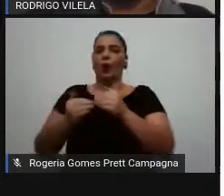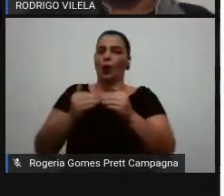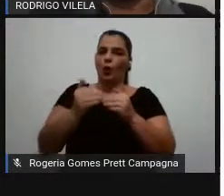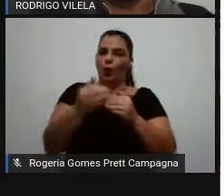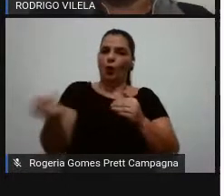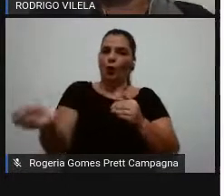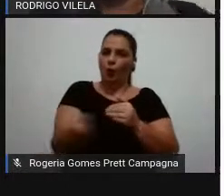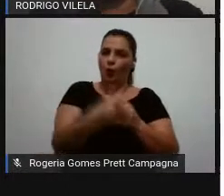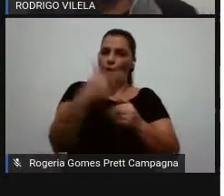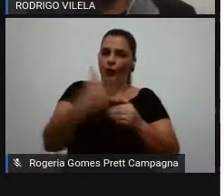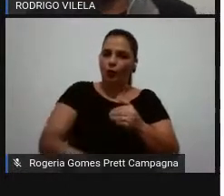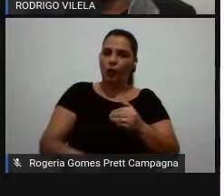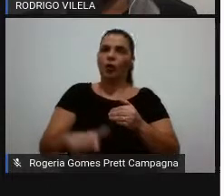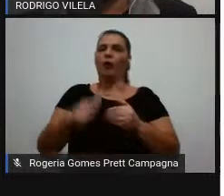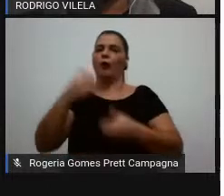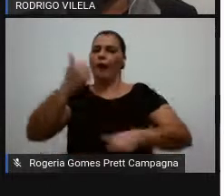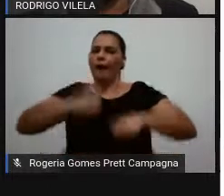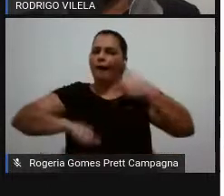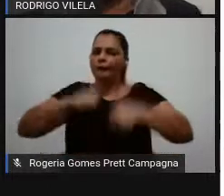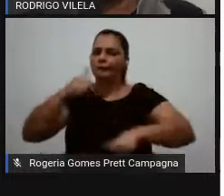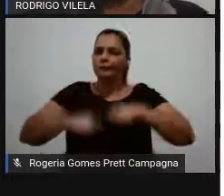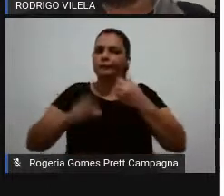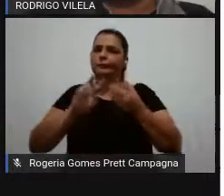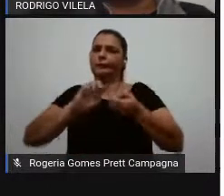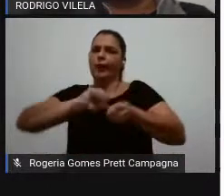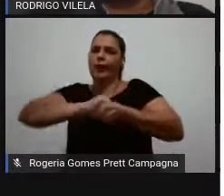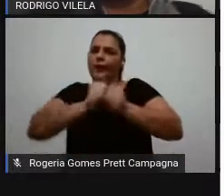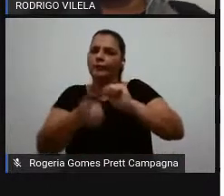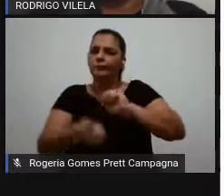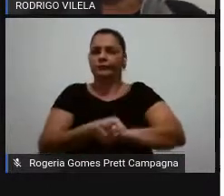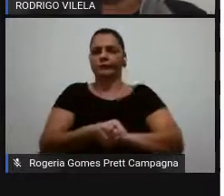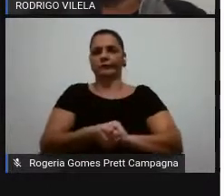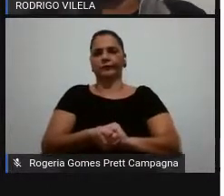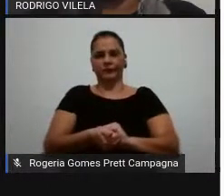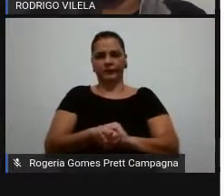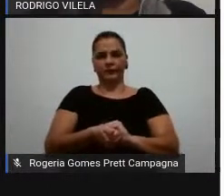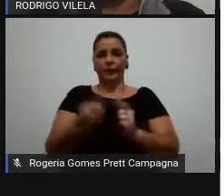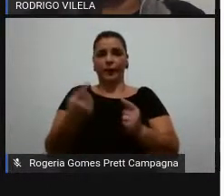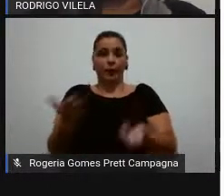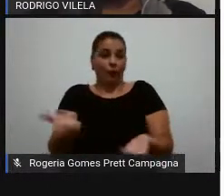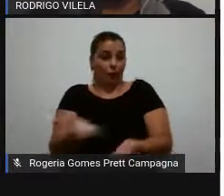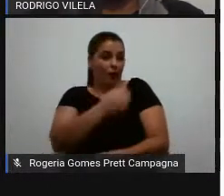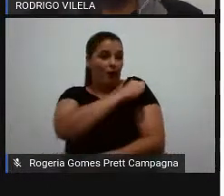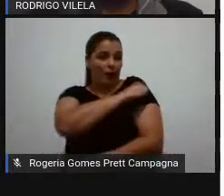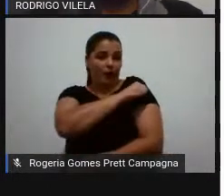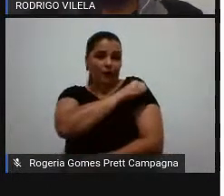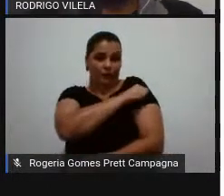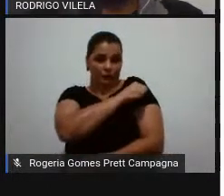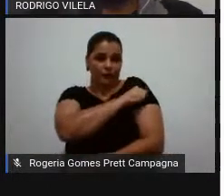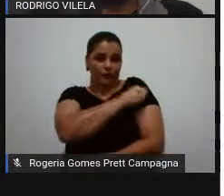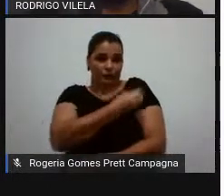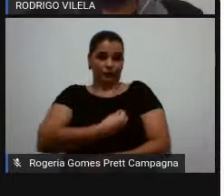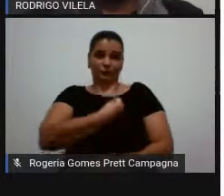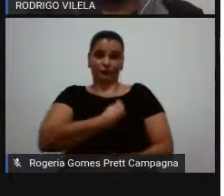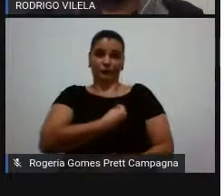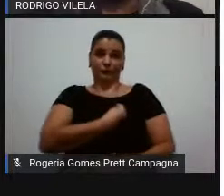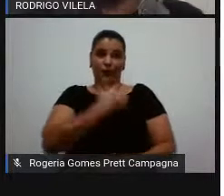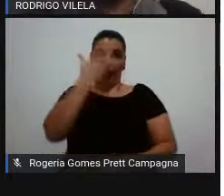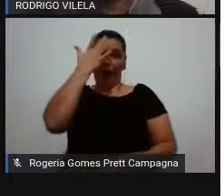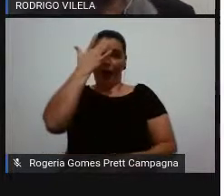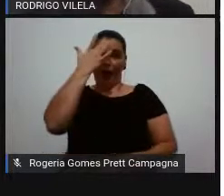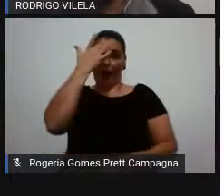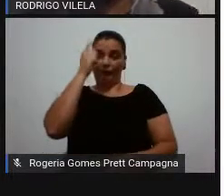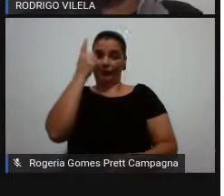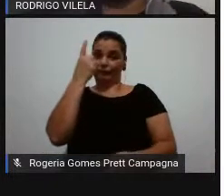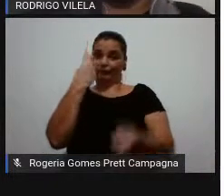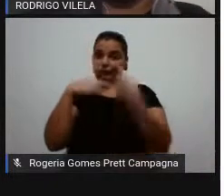precisa melhorar, quais as adaptações, porque o estudante hoje está num cenário, amanhã é um cenário diferente. O